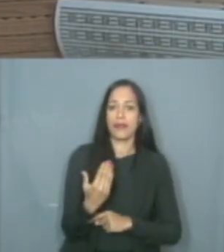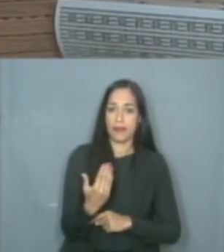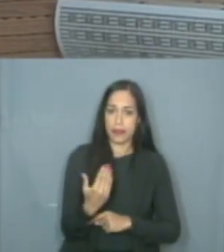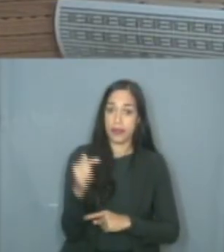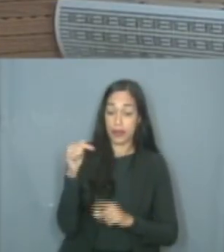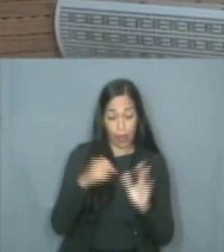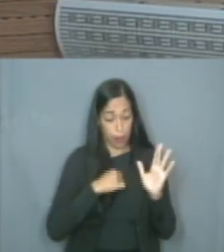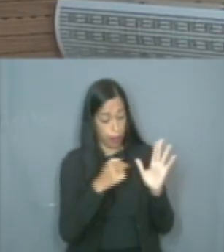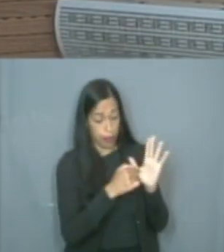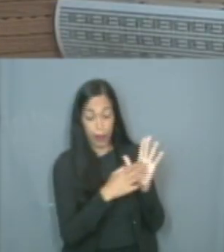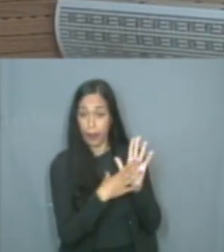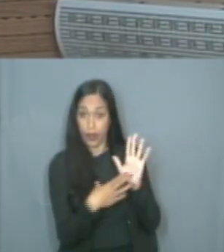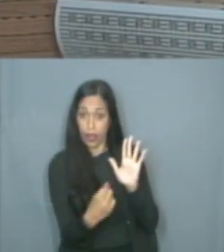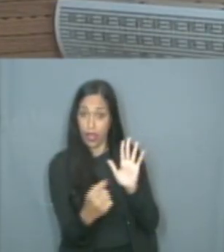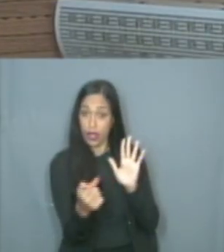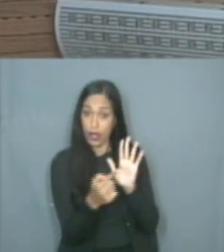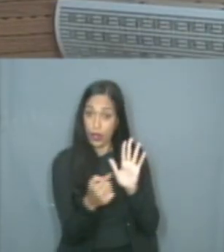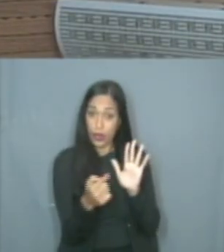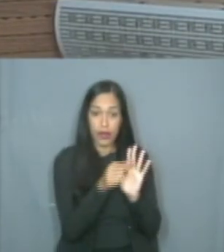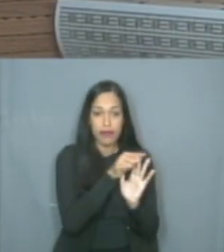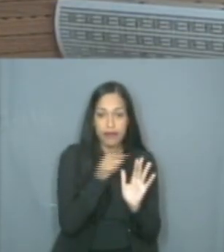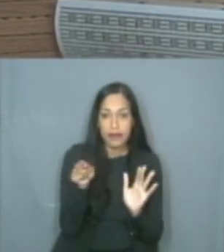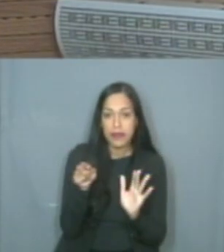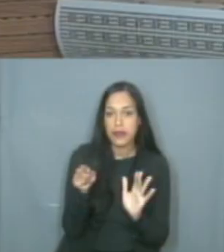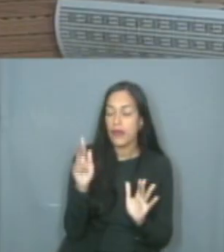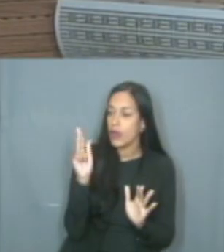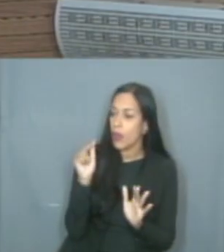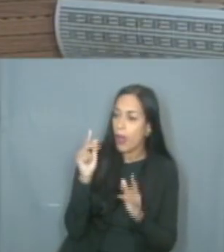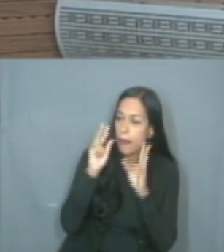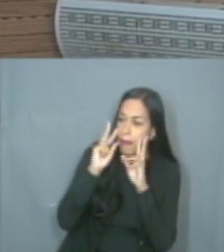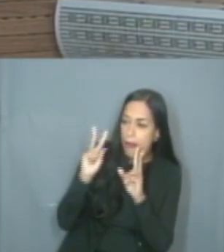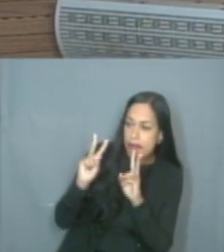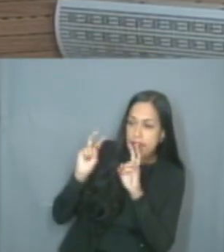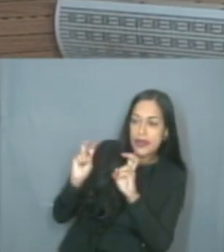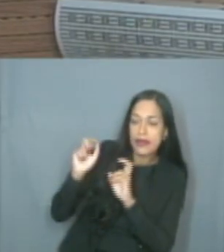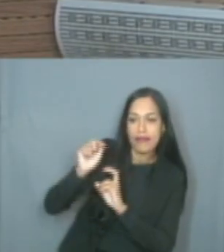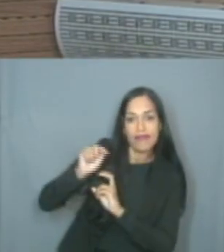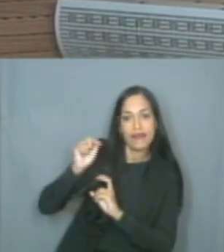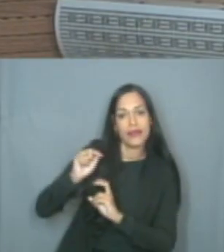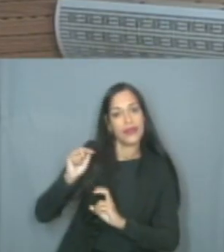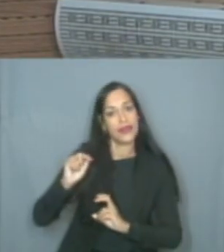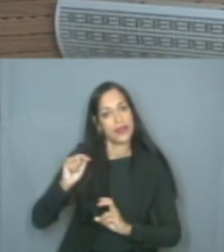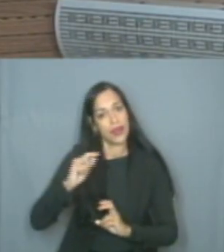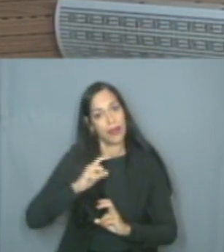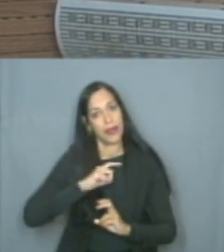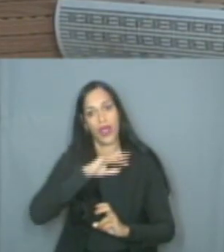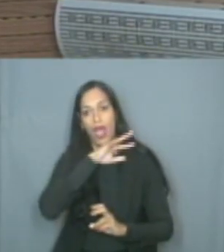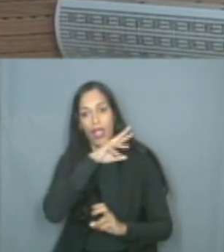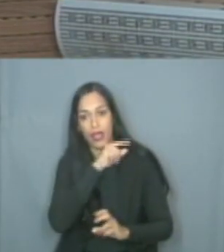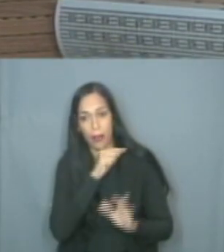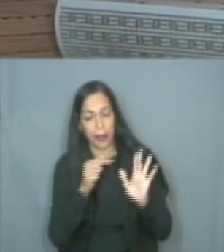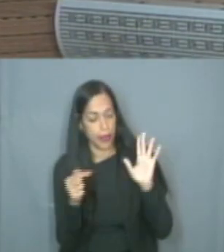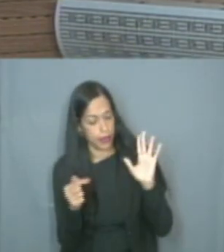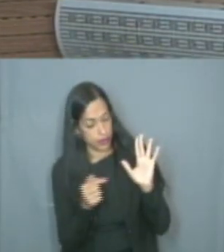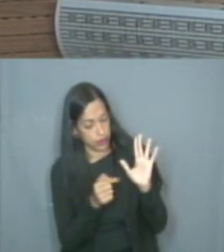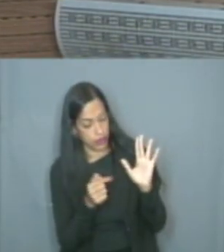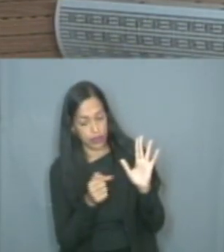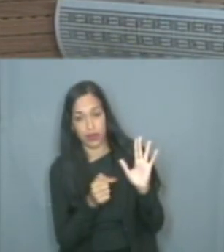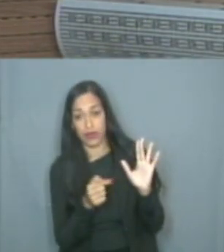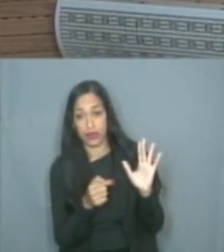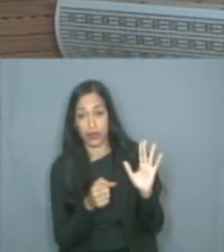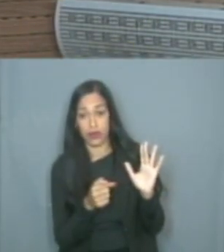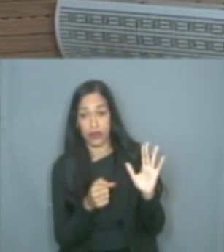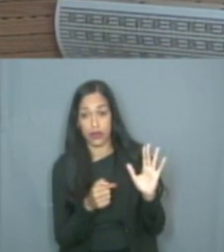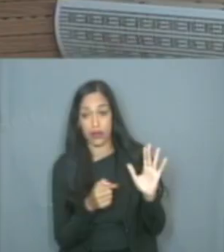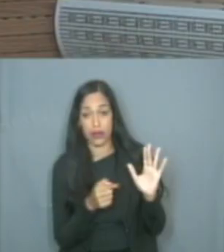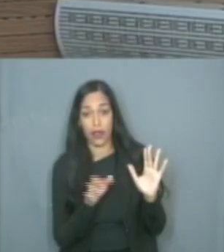um modelo de como funciona. Se Vossas Excelências nunca perceberam no trânsito, quando a gente se depara com animais, vereador Fabiano Ferraz, Vossa Excelência,